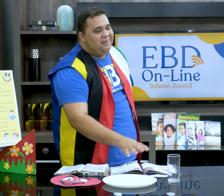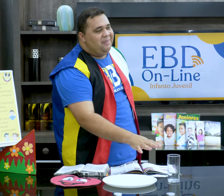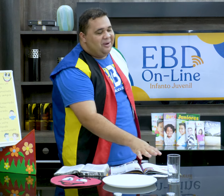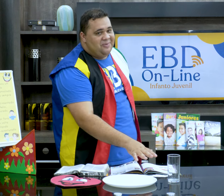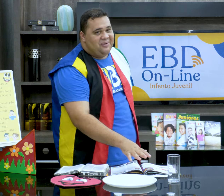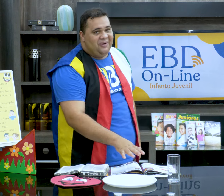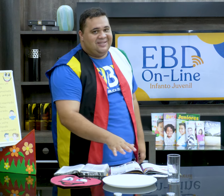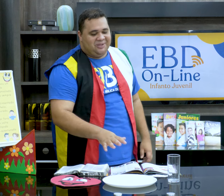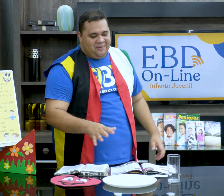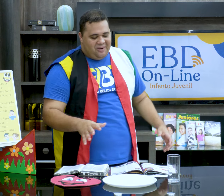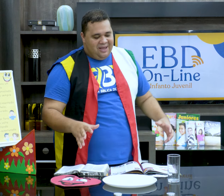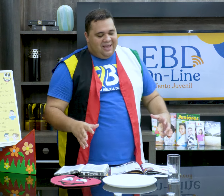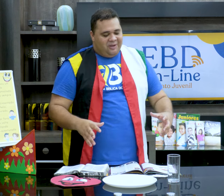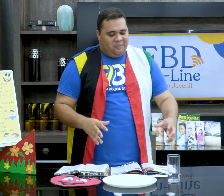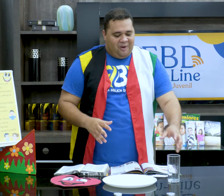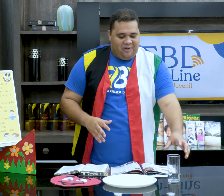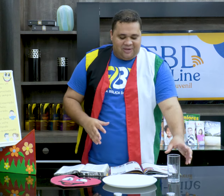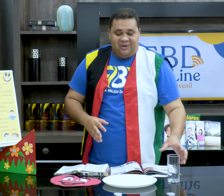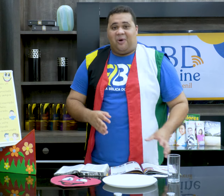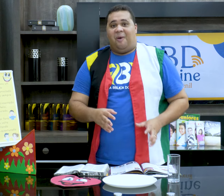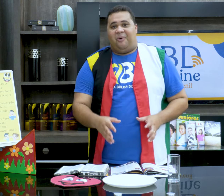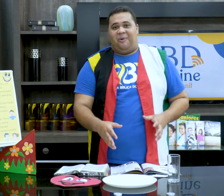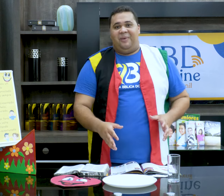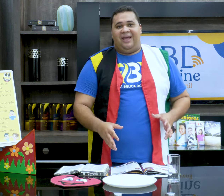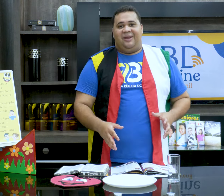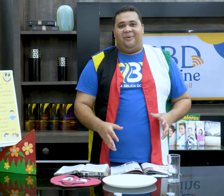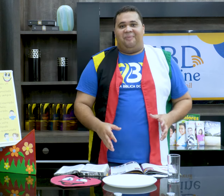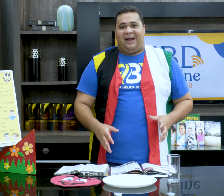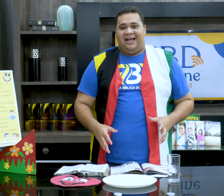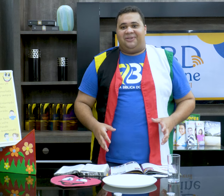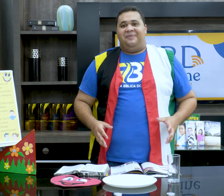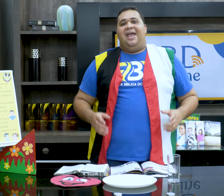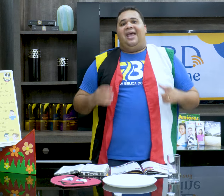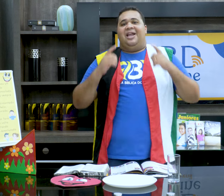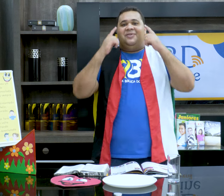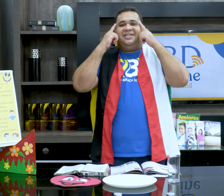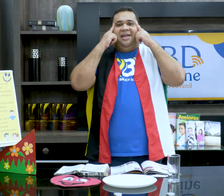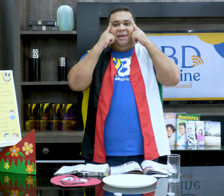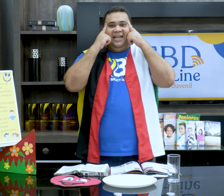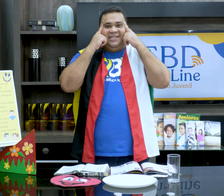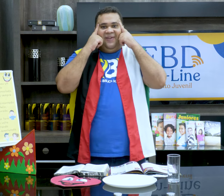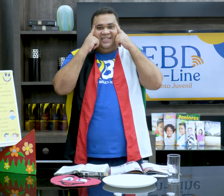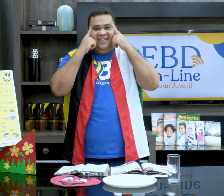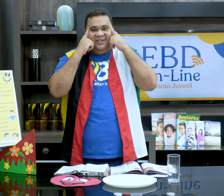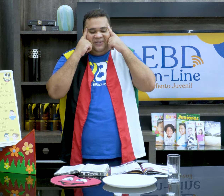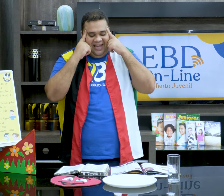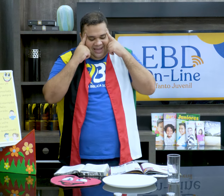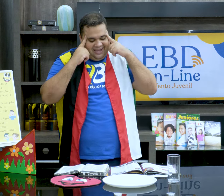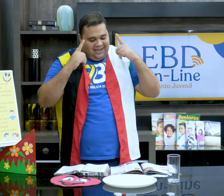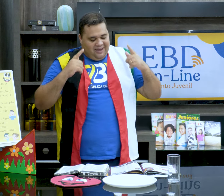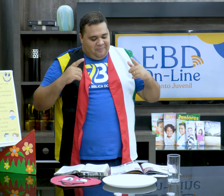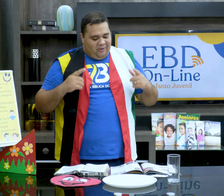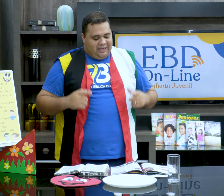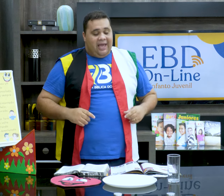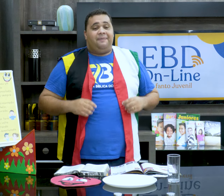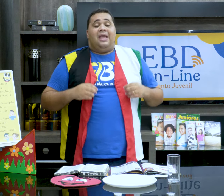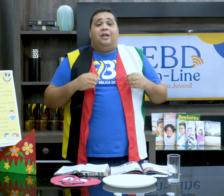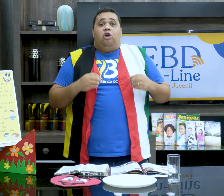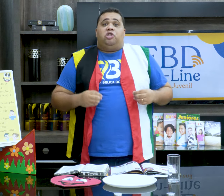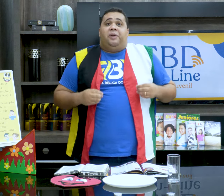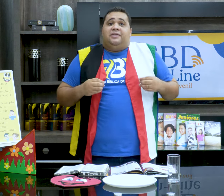e beber alguma coisa tomar tomar alguma coisa no copo ou comer no prato eles vão se lembrar desse Versículo né